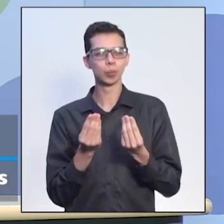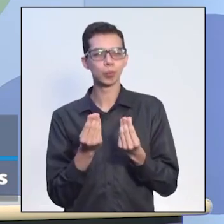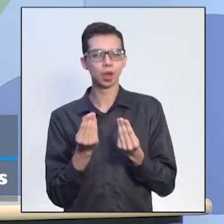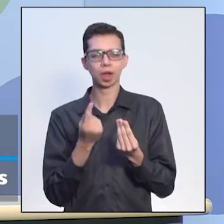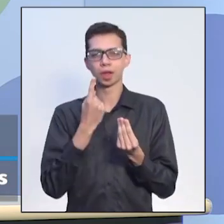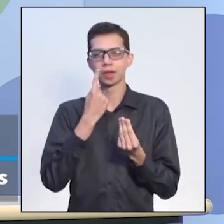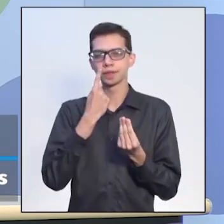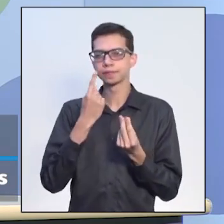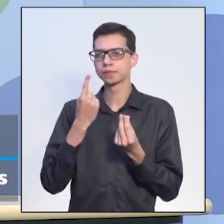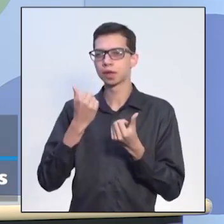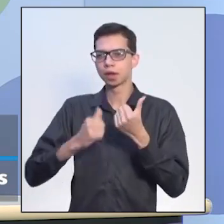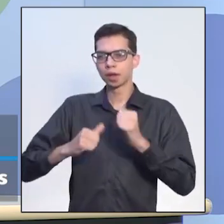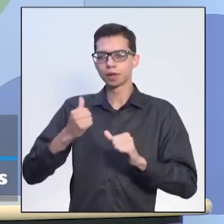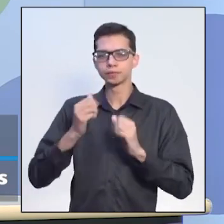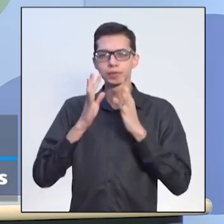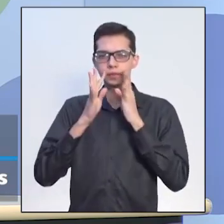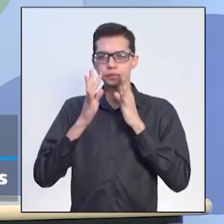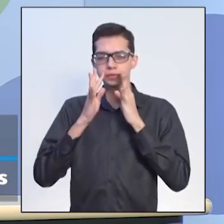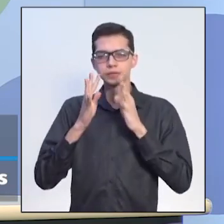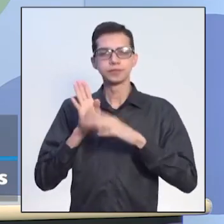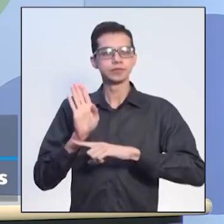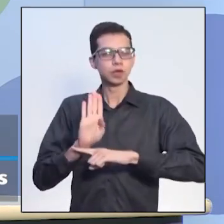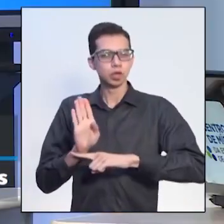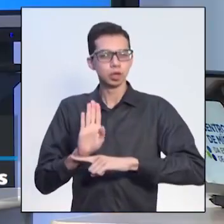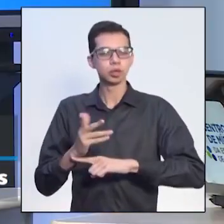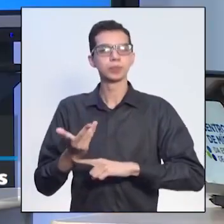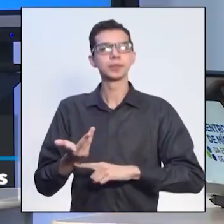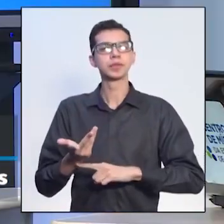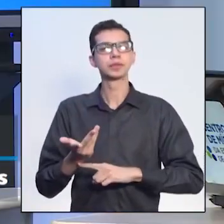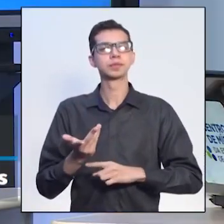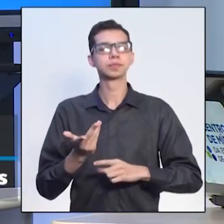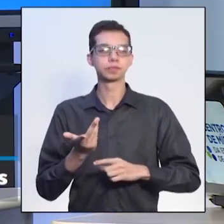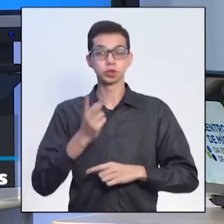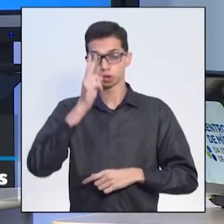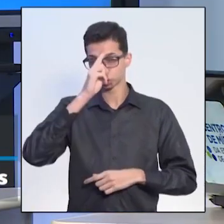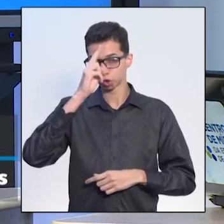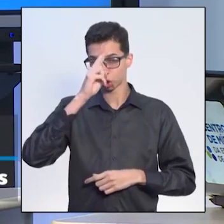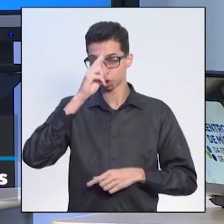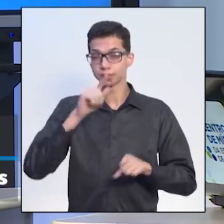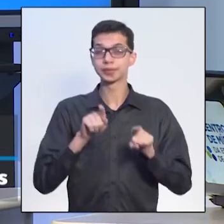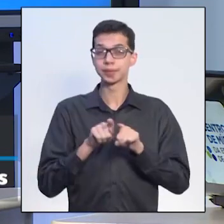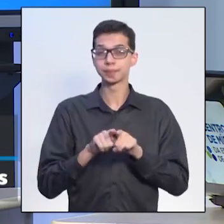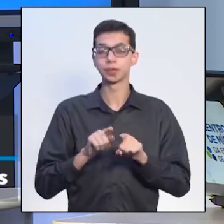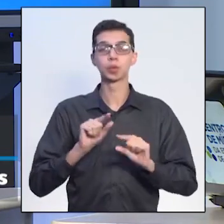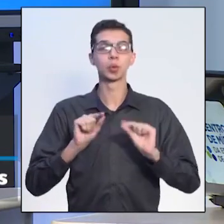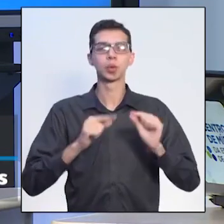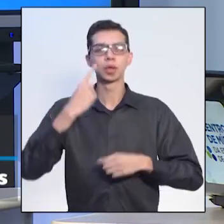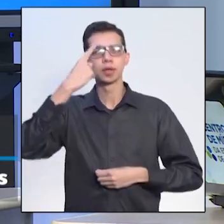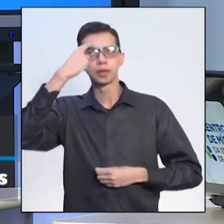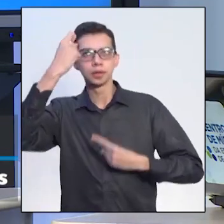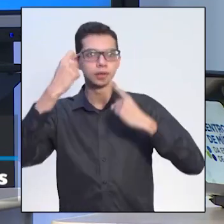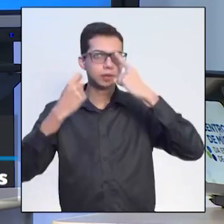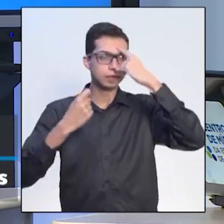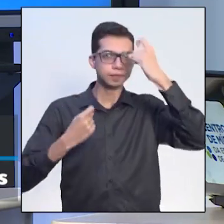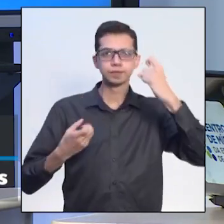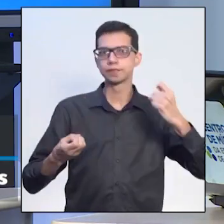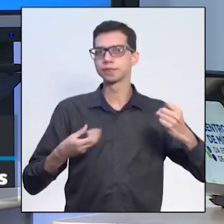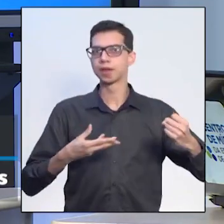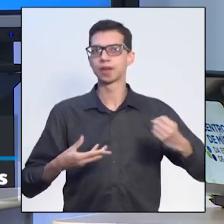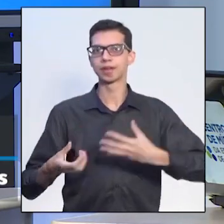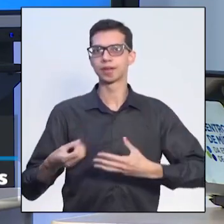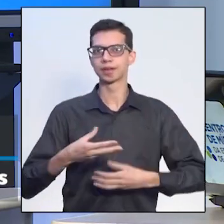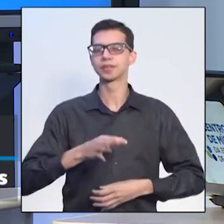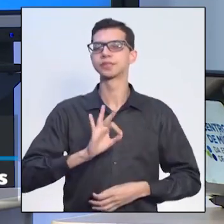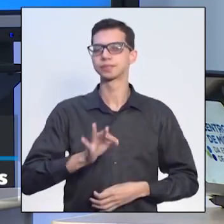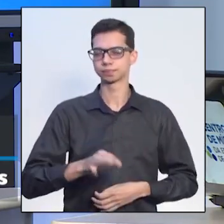filme, a inovação também. Então, pessoas, queridos alunos meus, o filme ele